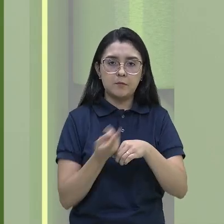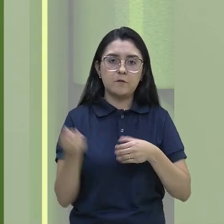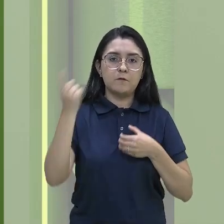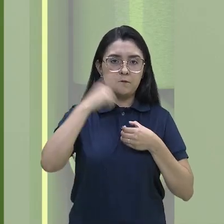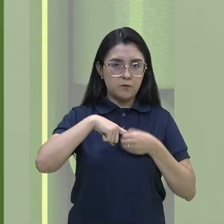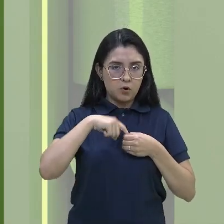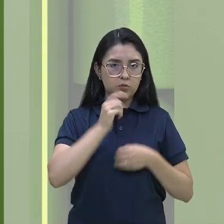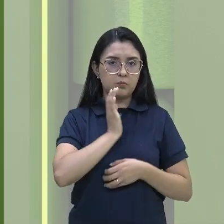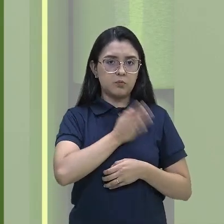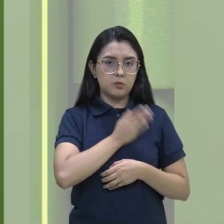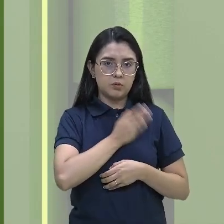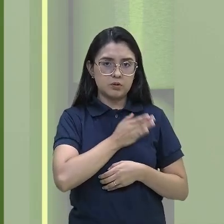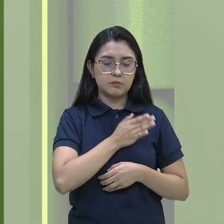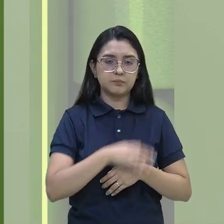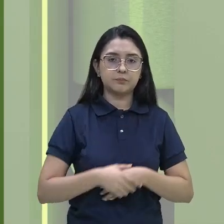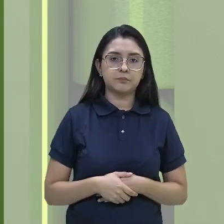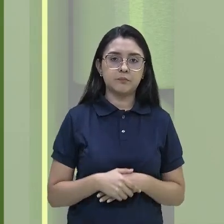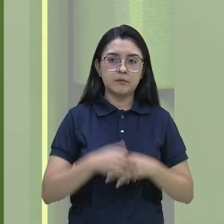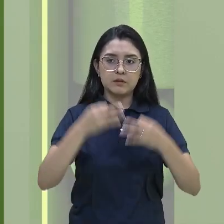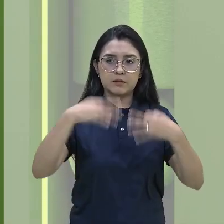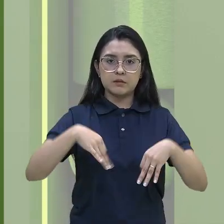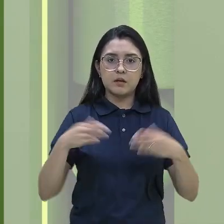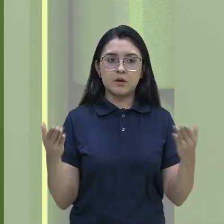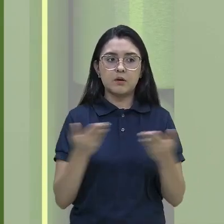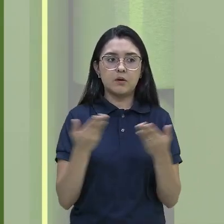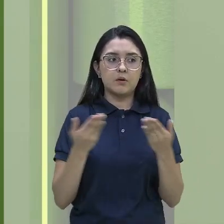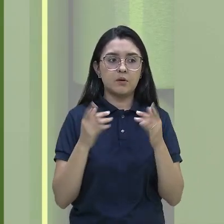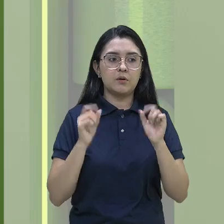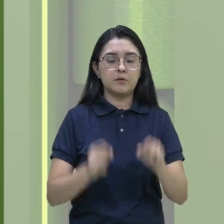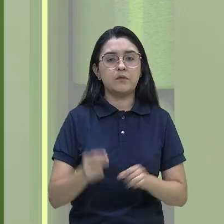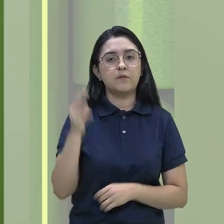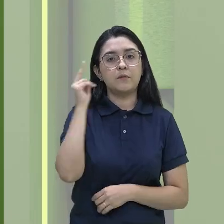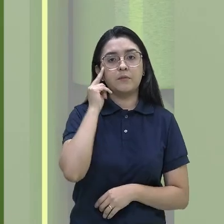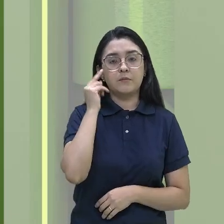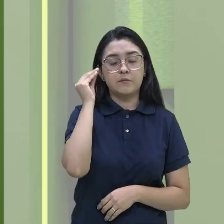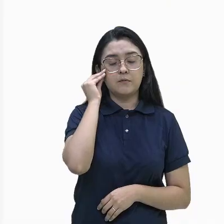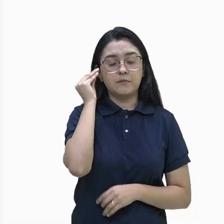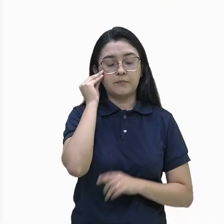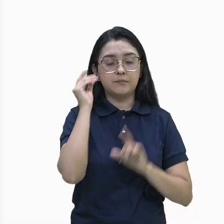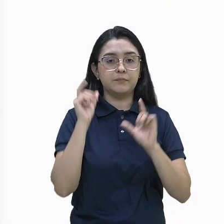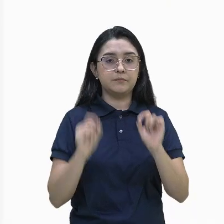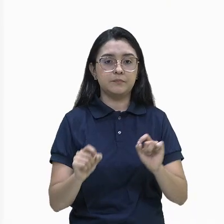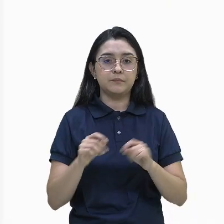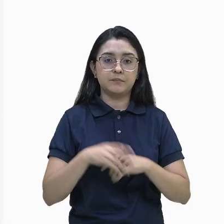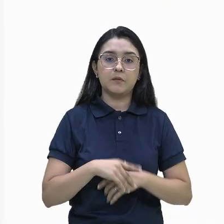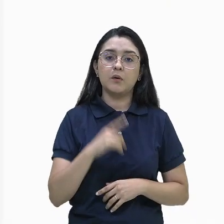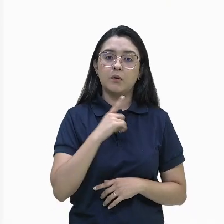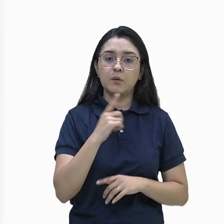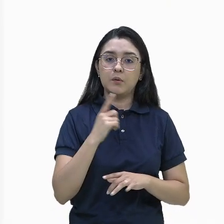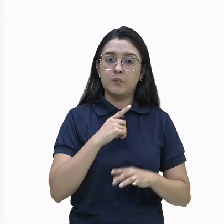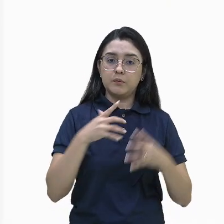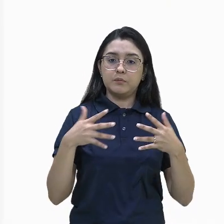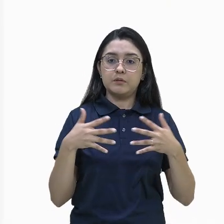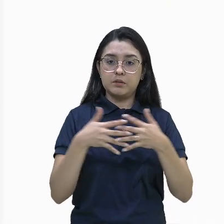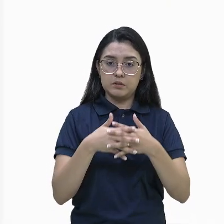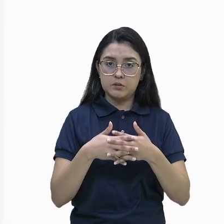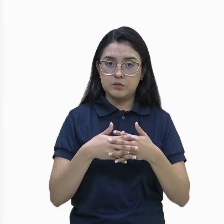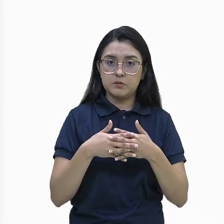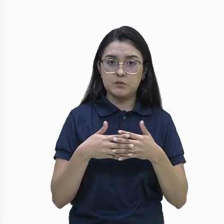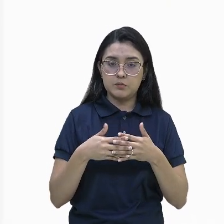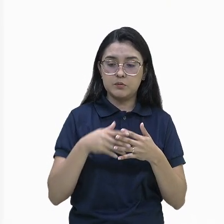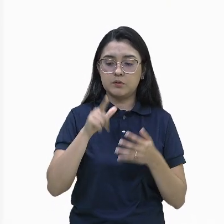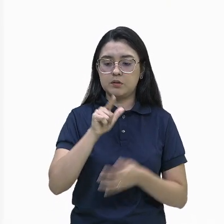coração pelas veias. Vamos ver agora sobre o tecido muscular liso. O tecido muscular liso, ele